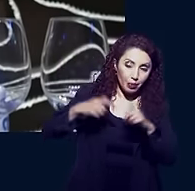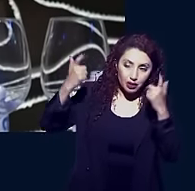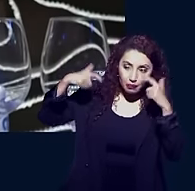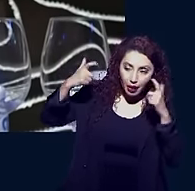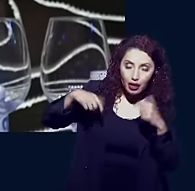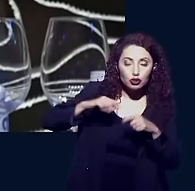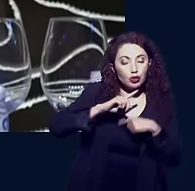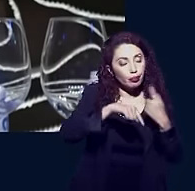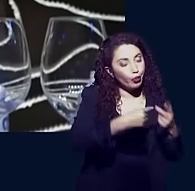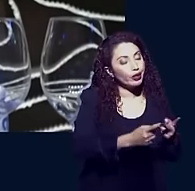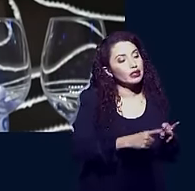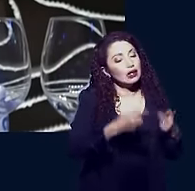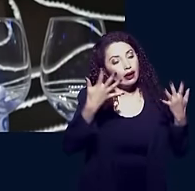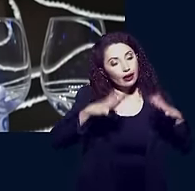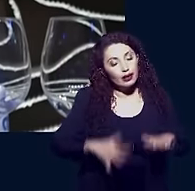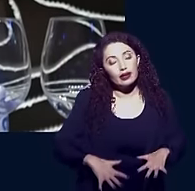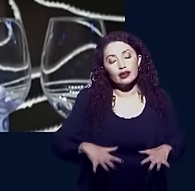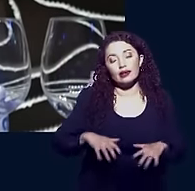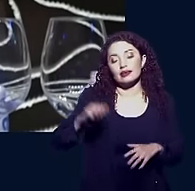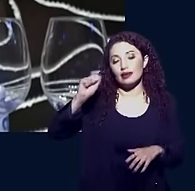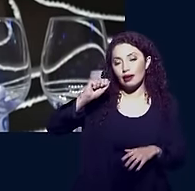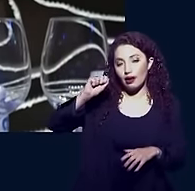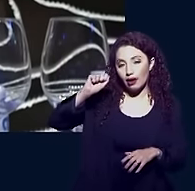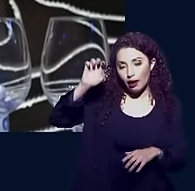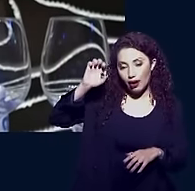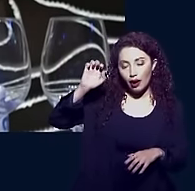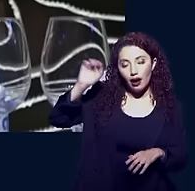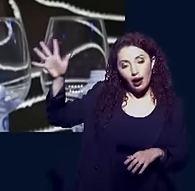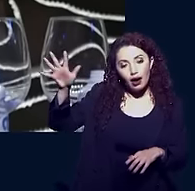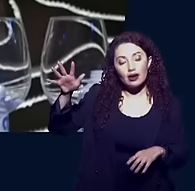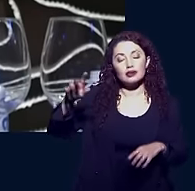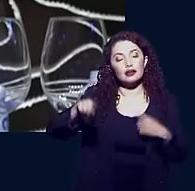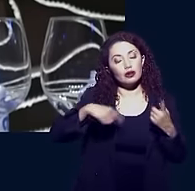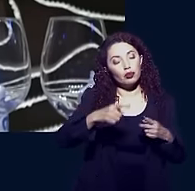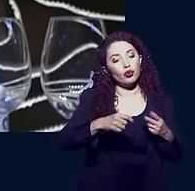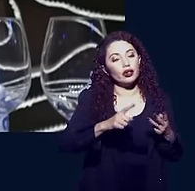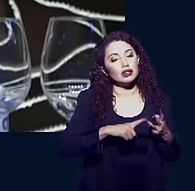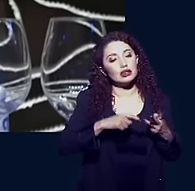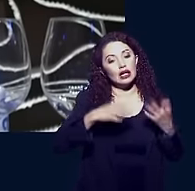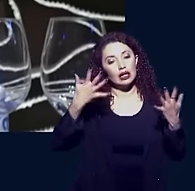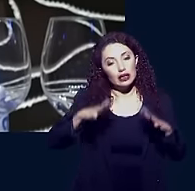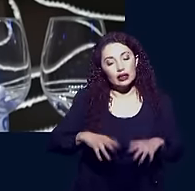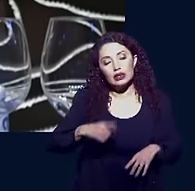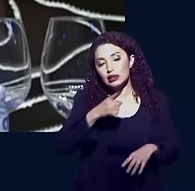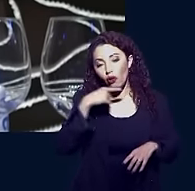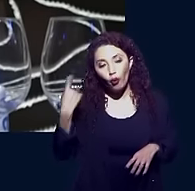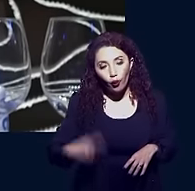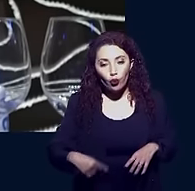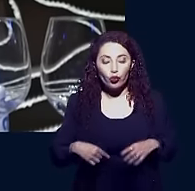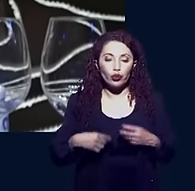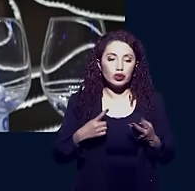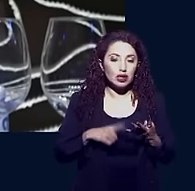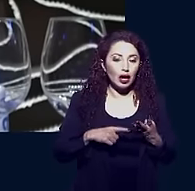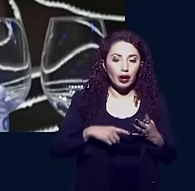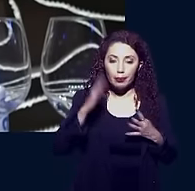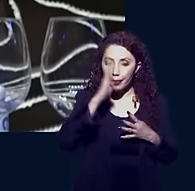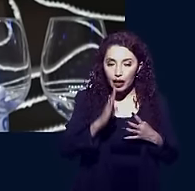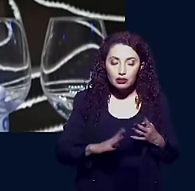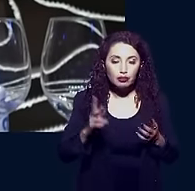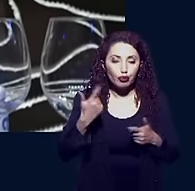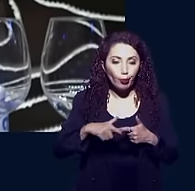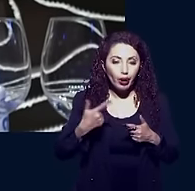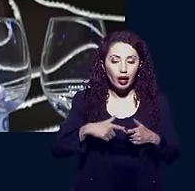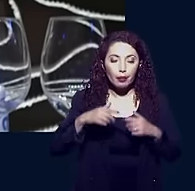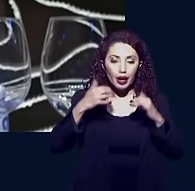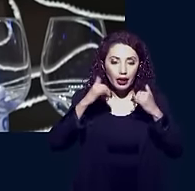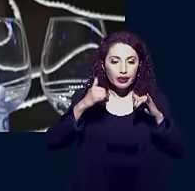crise da Ásia depois crise da Rússia eh apagão do Brasil 2001 eh e a sensação era essa Quanto que o